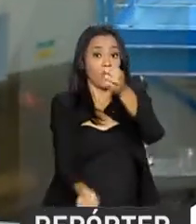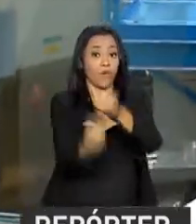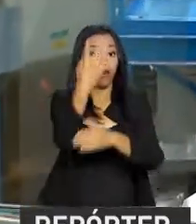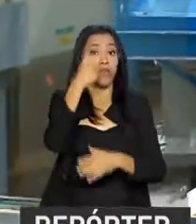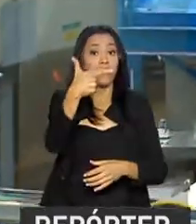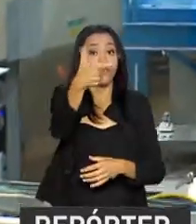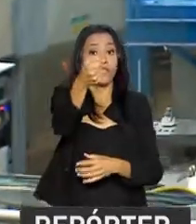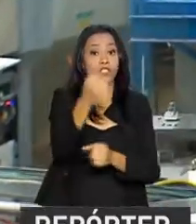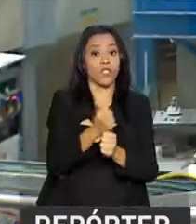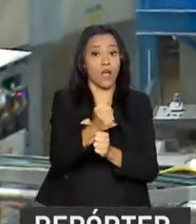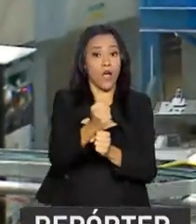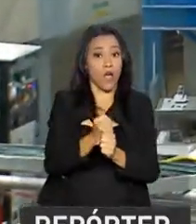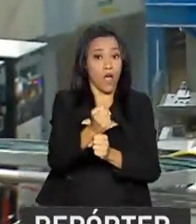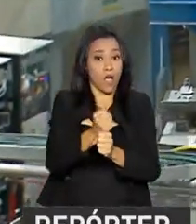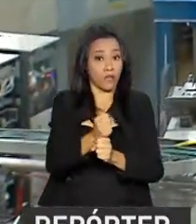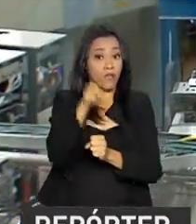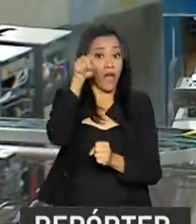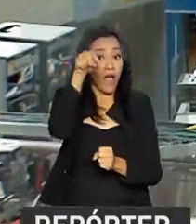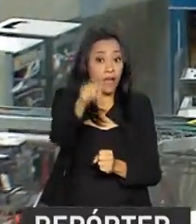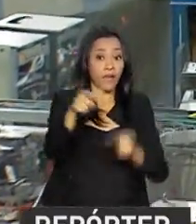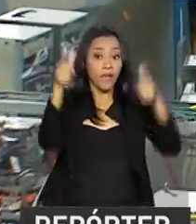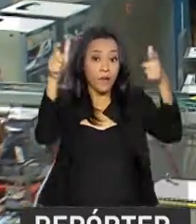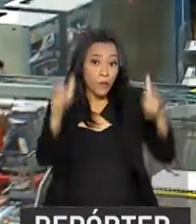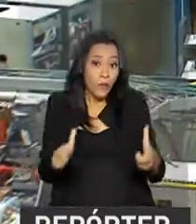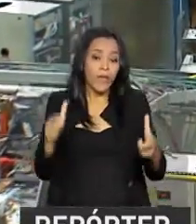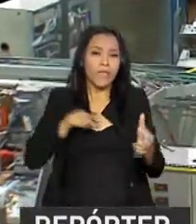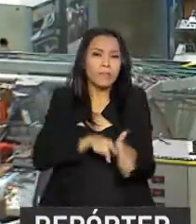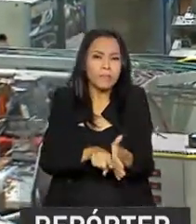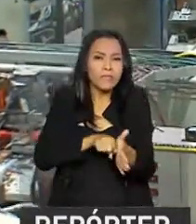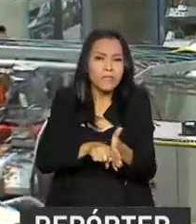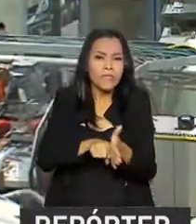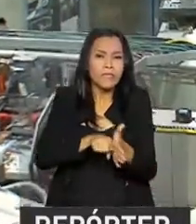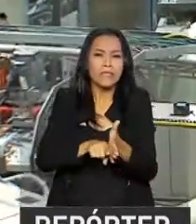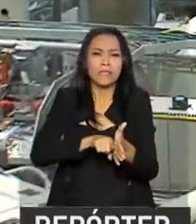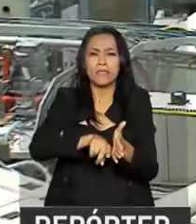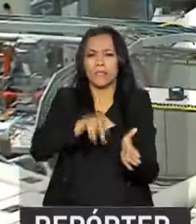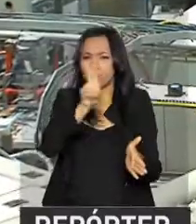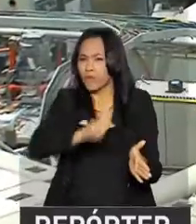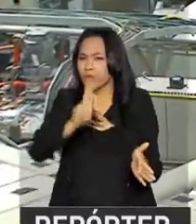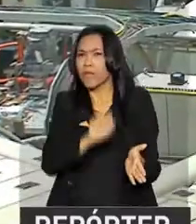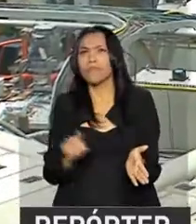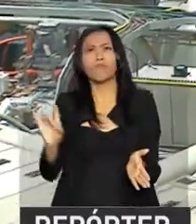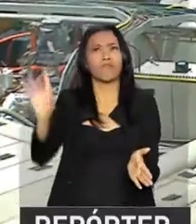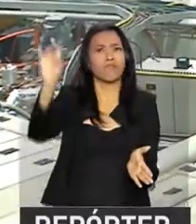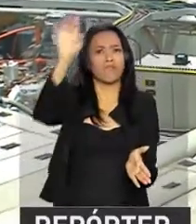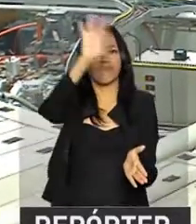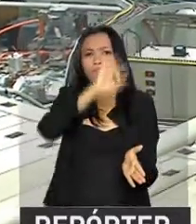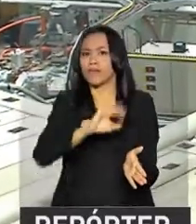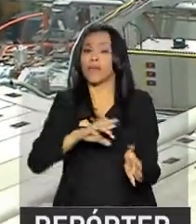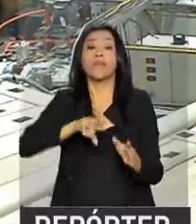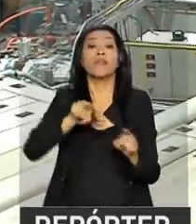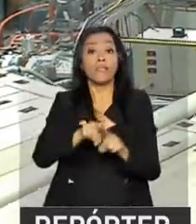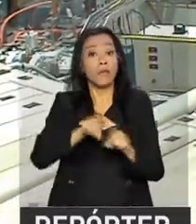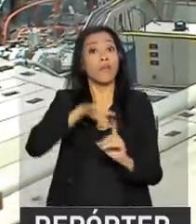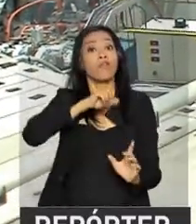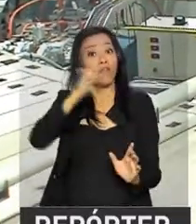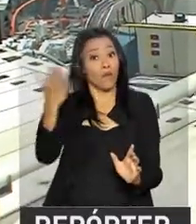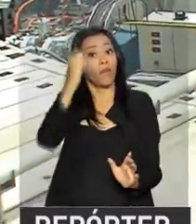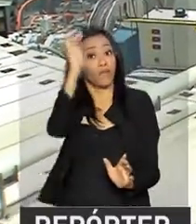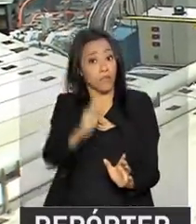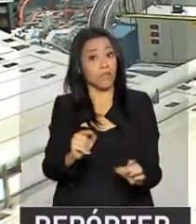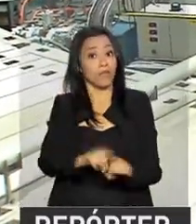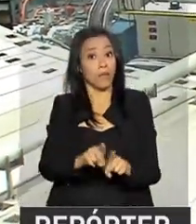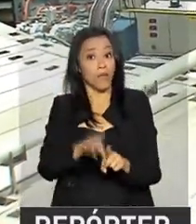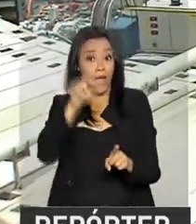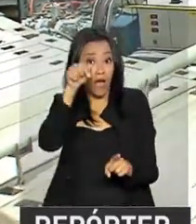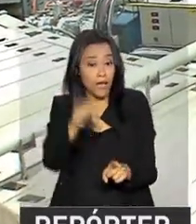atende toda a comunidade acadêmica e industrial brasileira e até internacional. Mas ele pode ser considerado apenas um